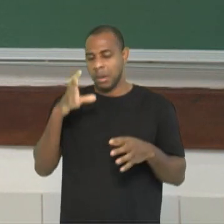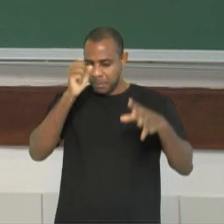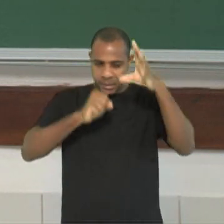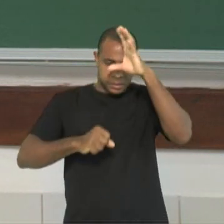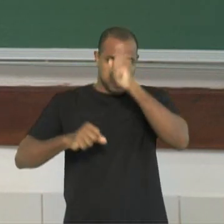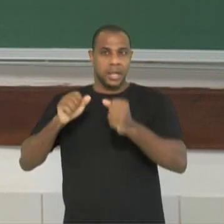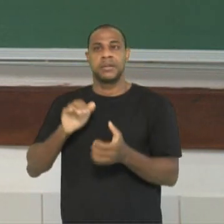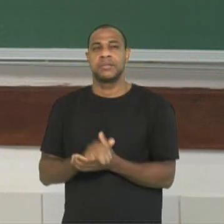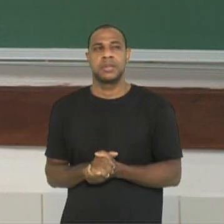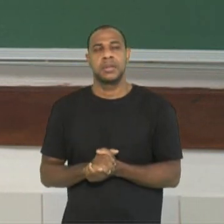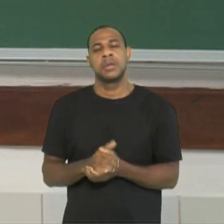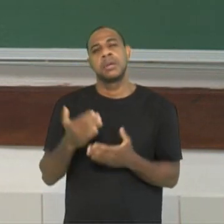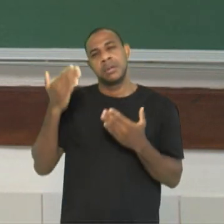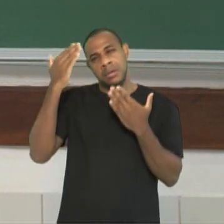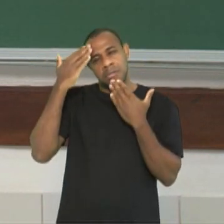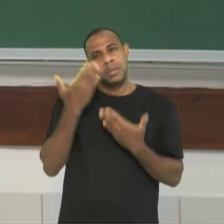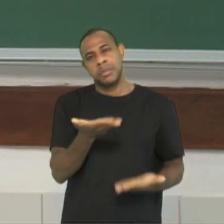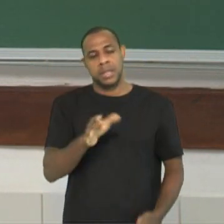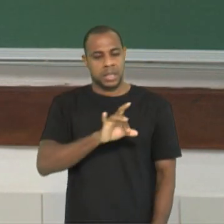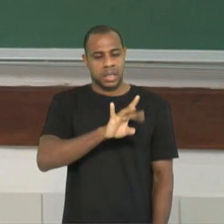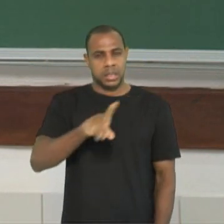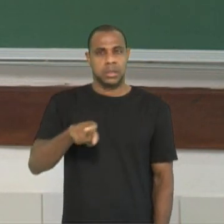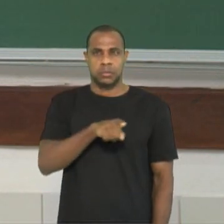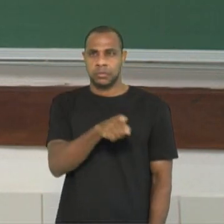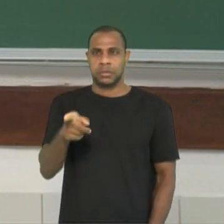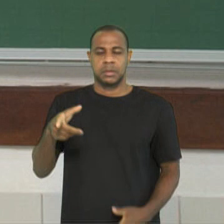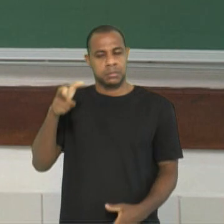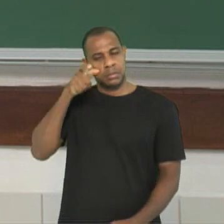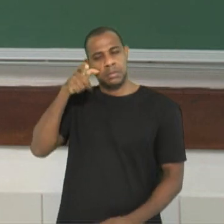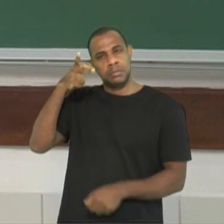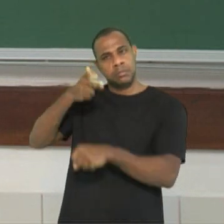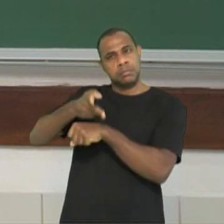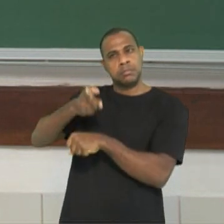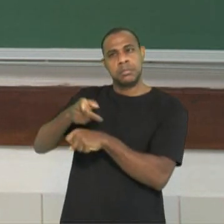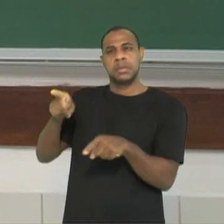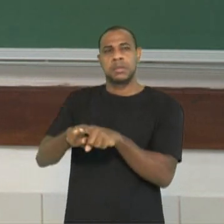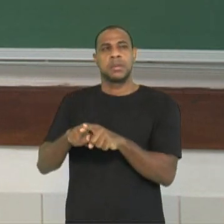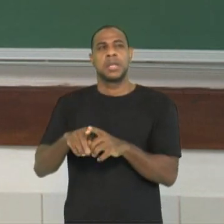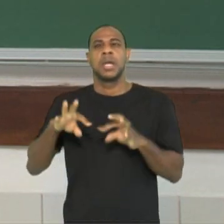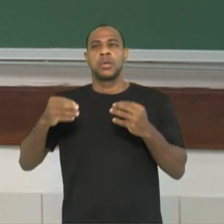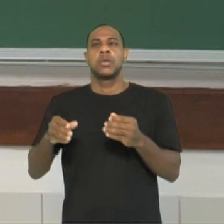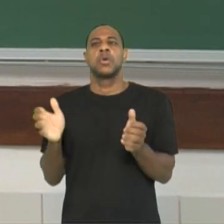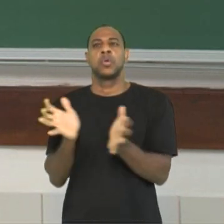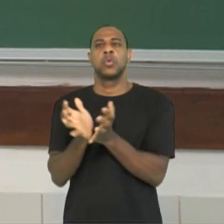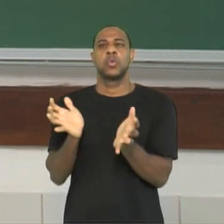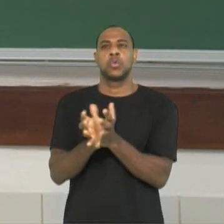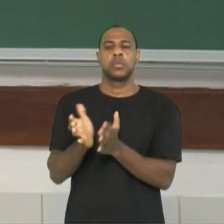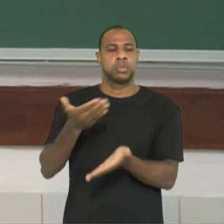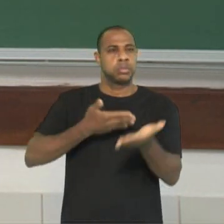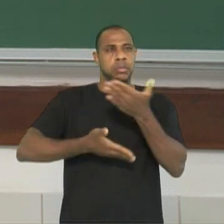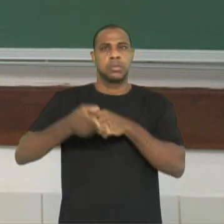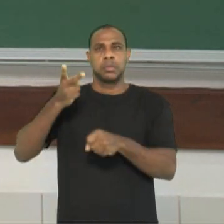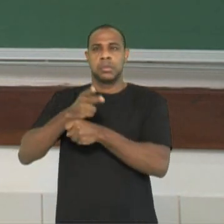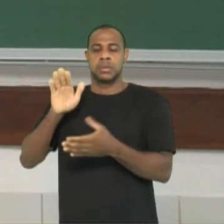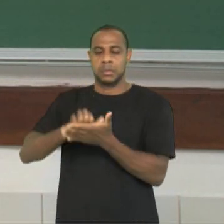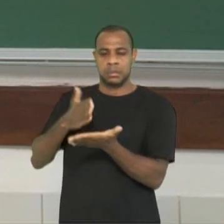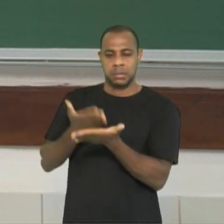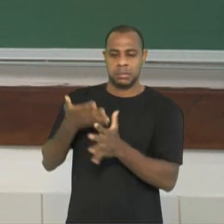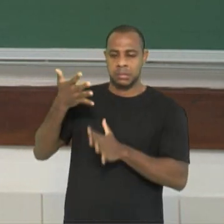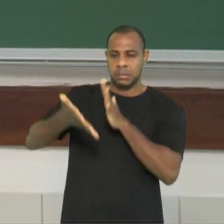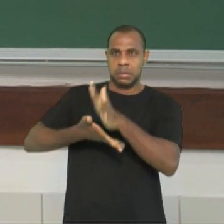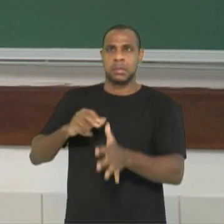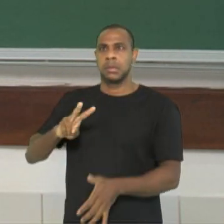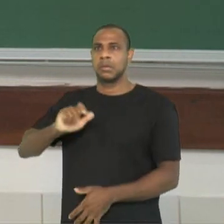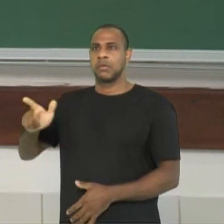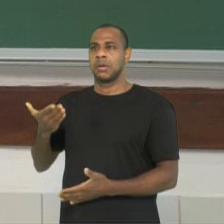aprendizado. Muito obrigado a cada um de vocês que estão acompanhando a nossa aula, a toda a equipe técnica envolvida, ao nosso intérprete de Libras, Val,